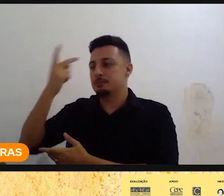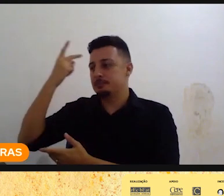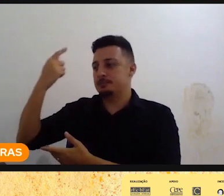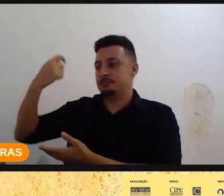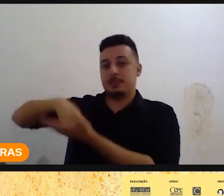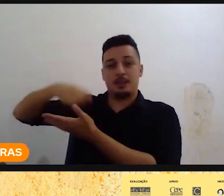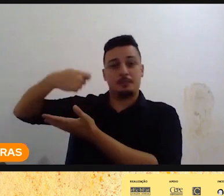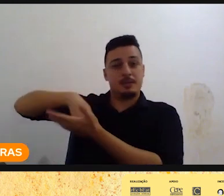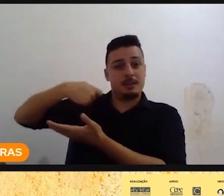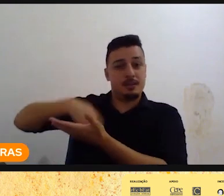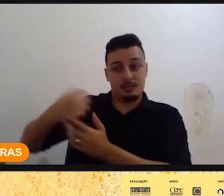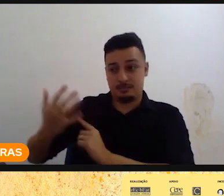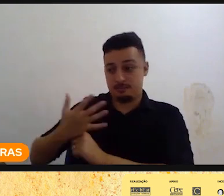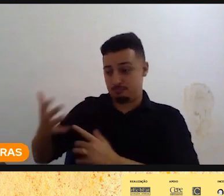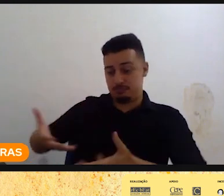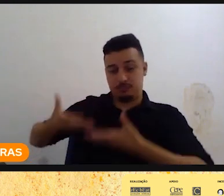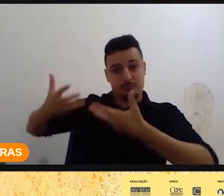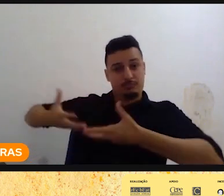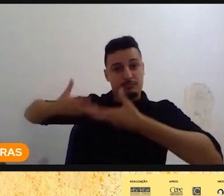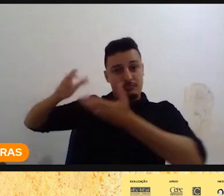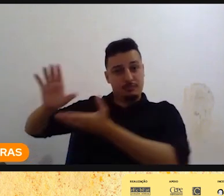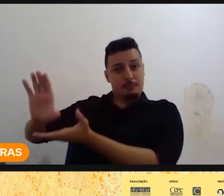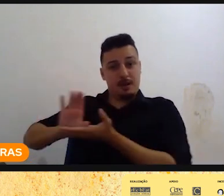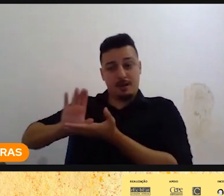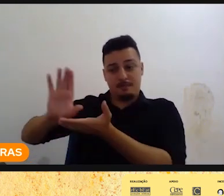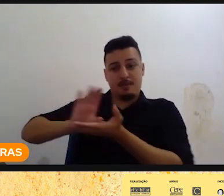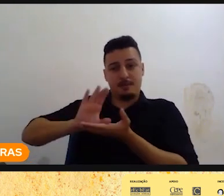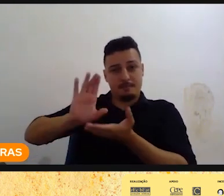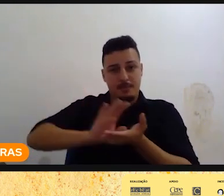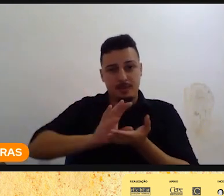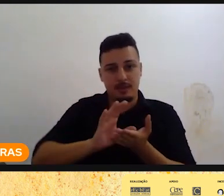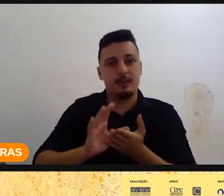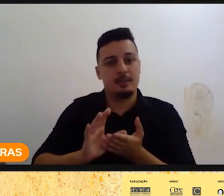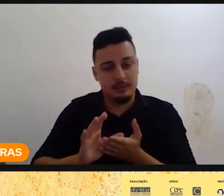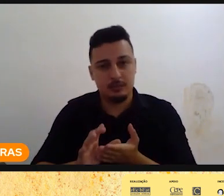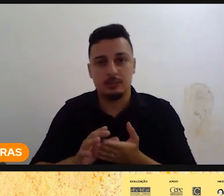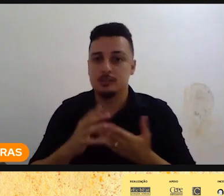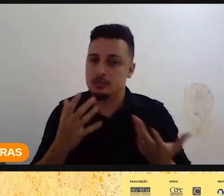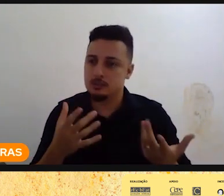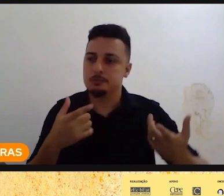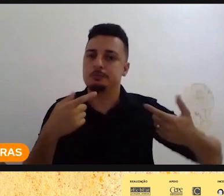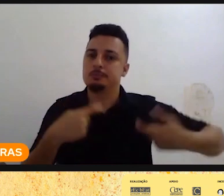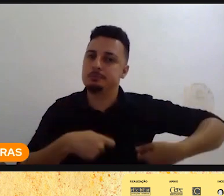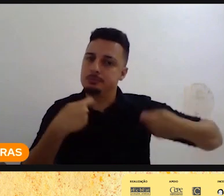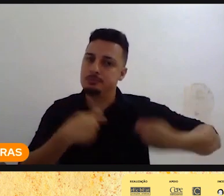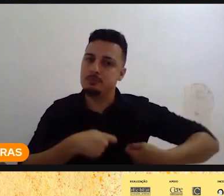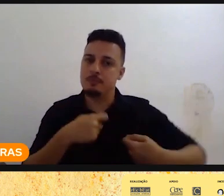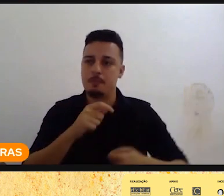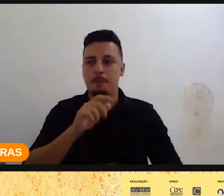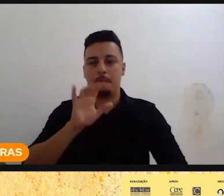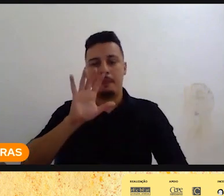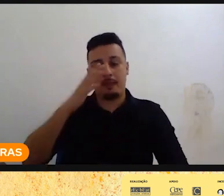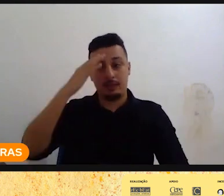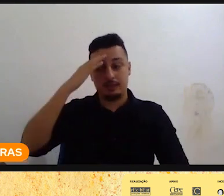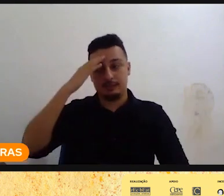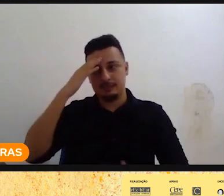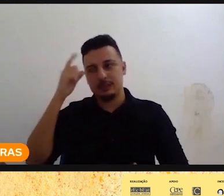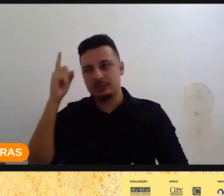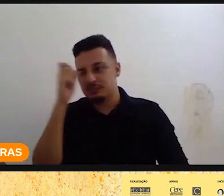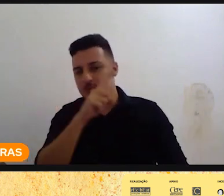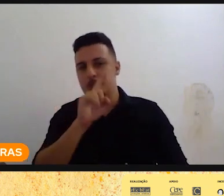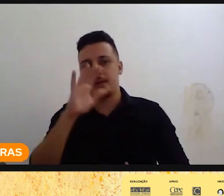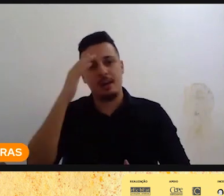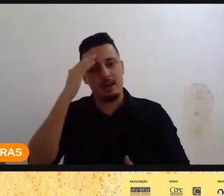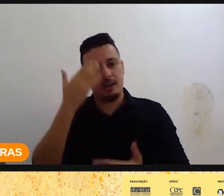da produção e da finalização. Então, também é um risco de produção nosso, mas que a gente acredita que tendo mais material